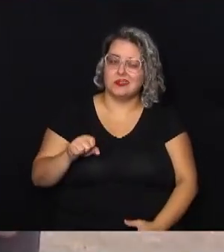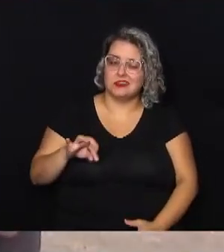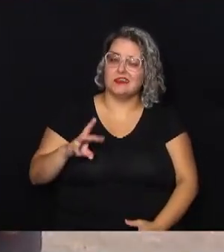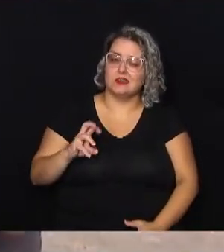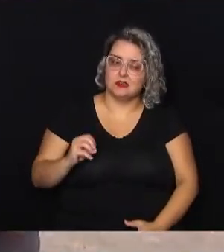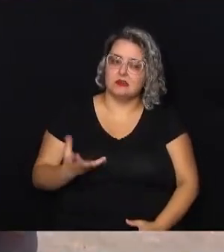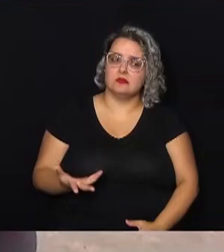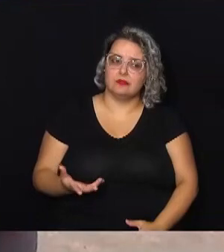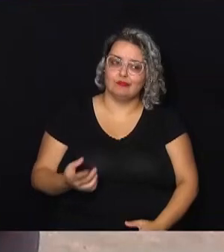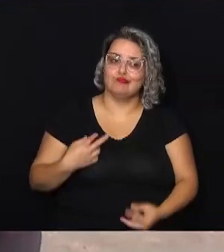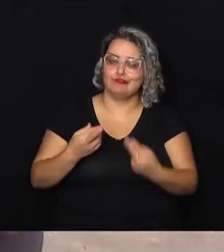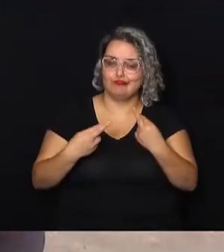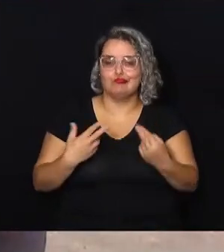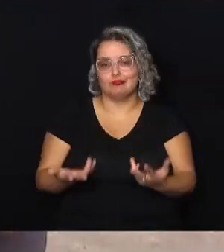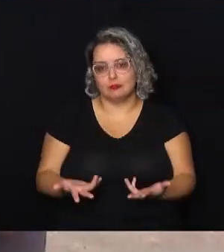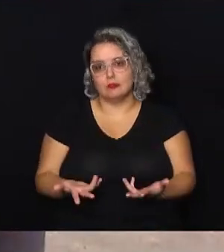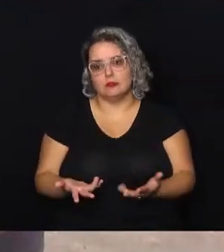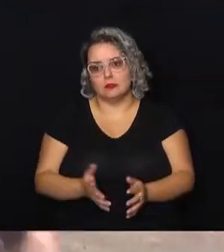rodovias.